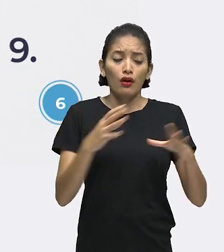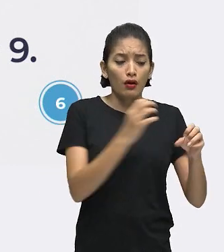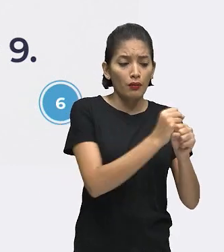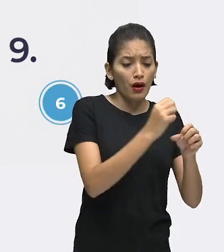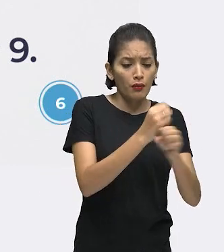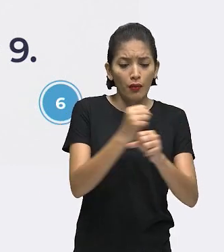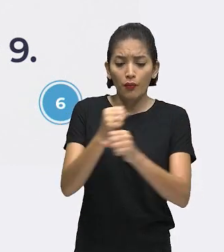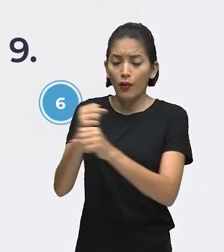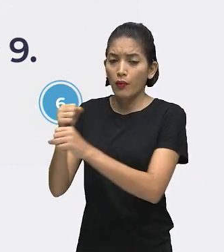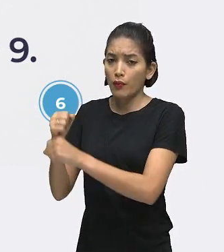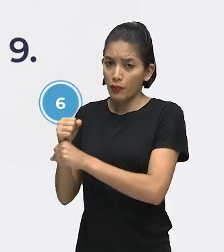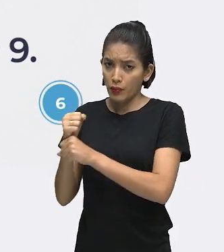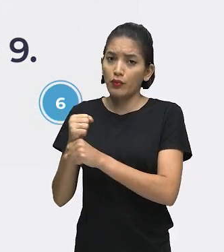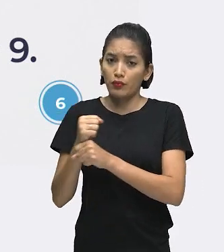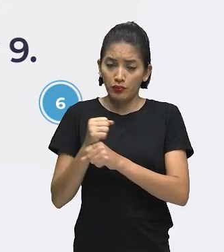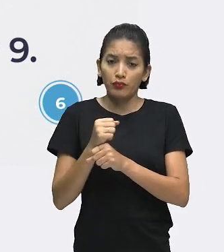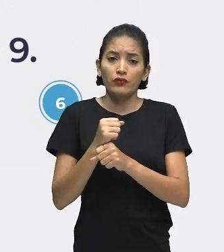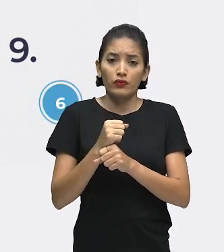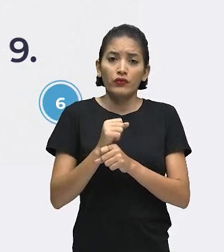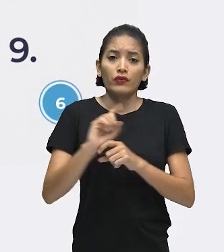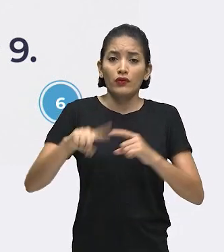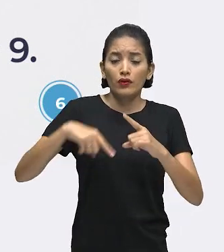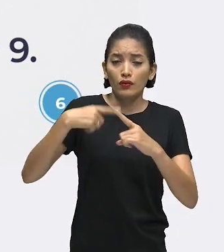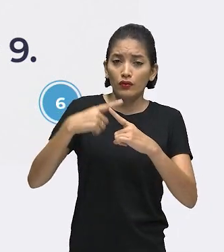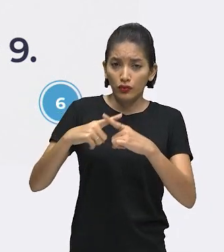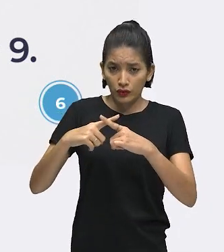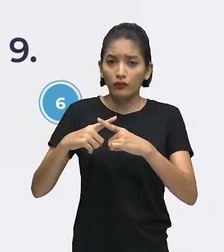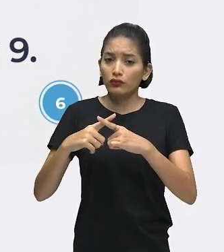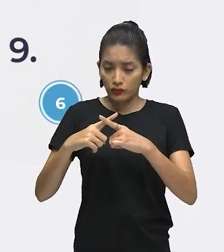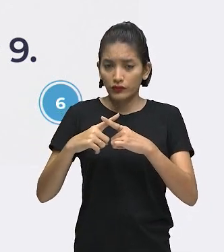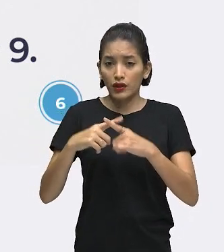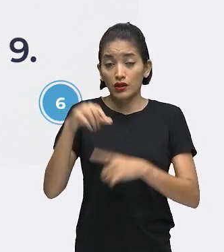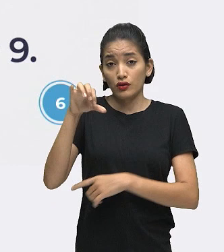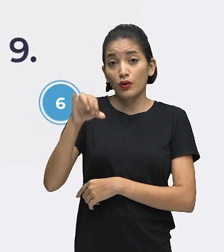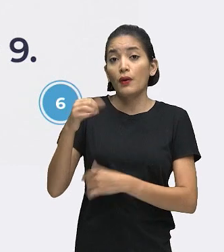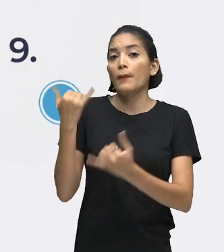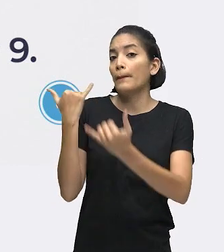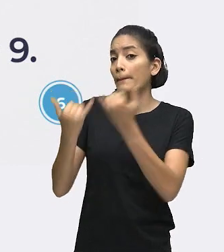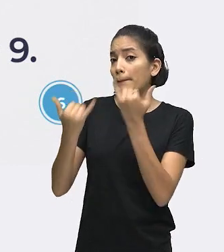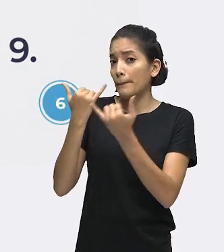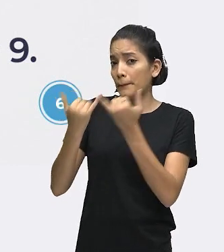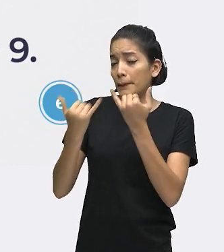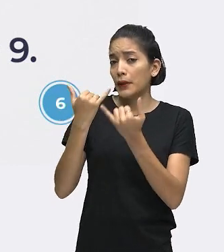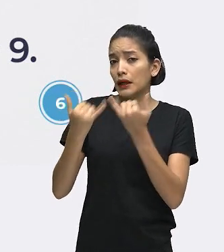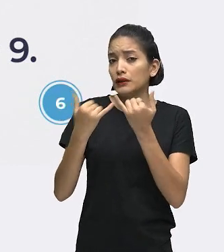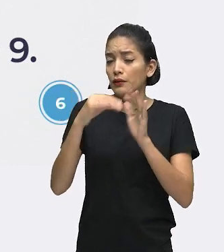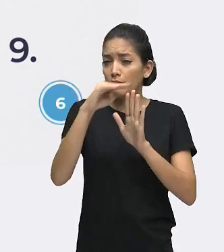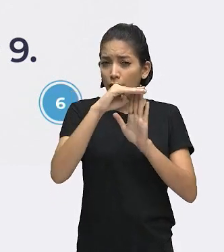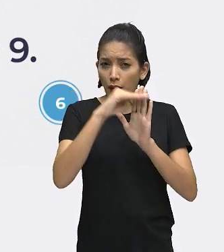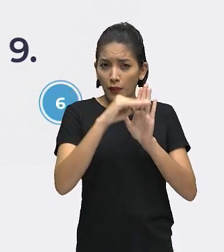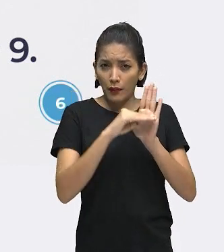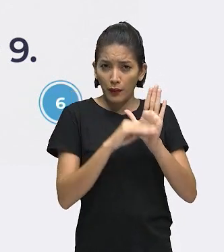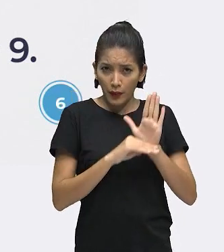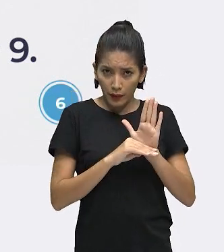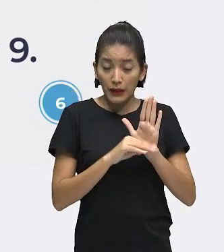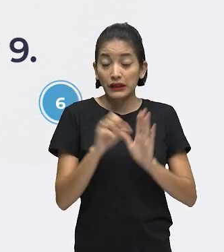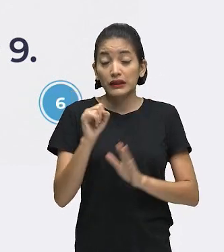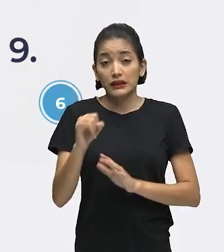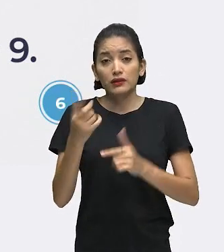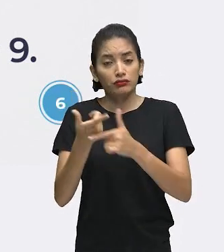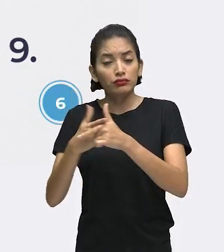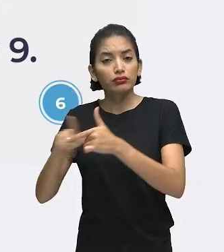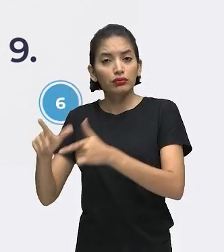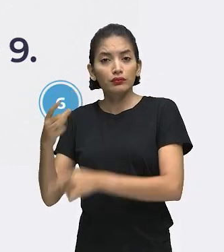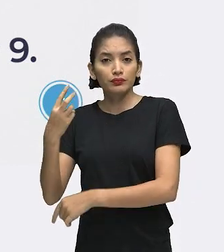algarismos for um múltiplo de 9, bem parecido com o critério para a gente saber se o número é divisível